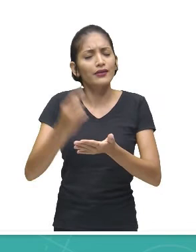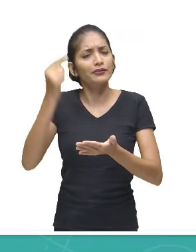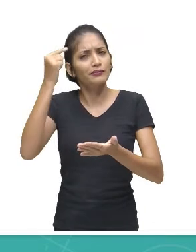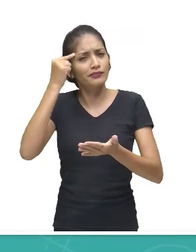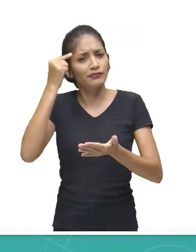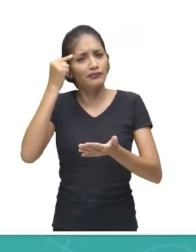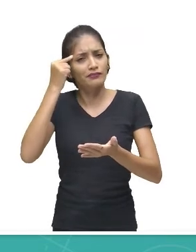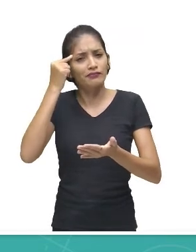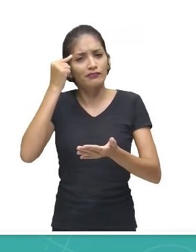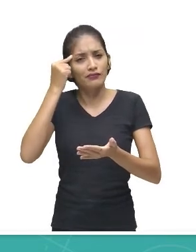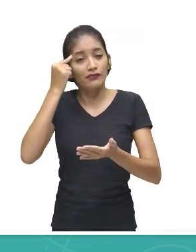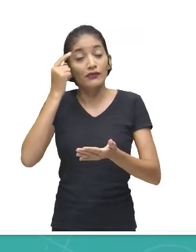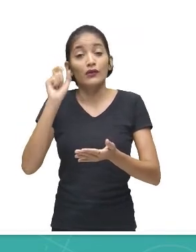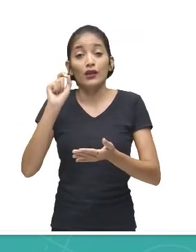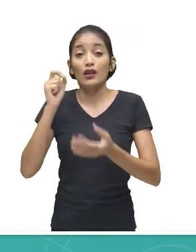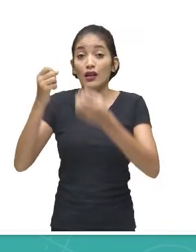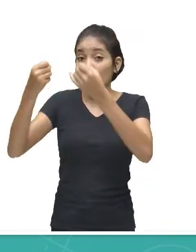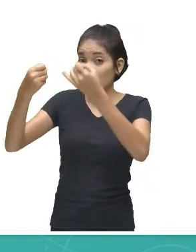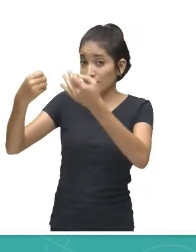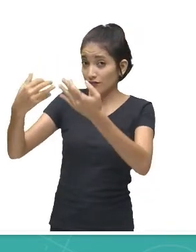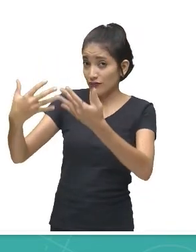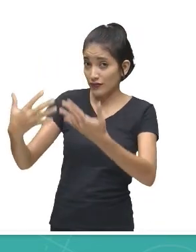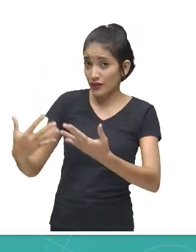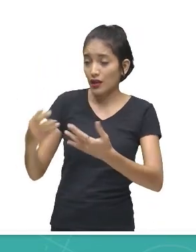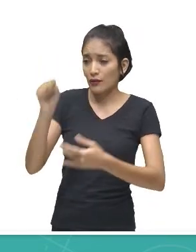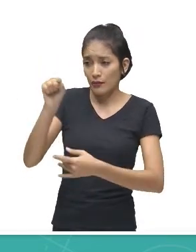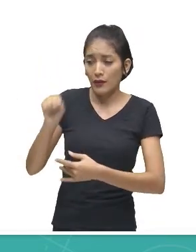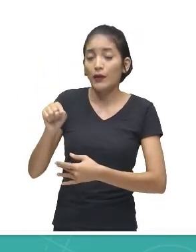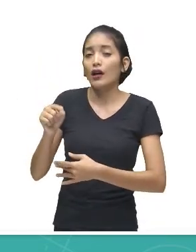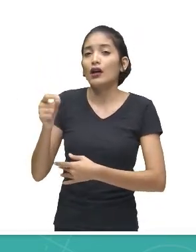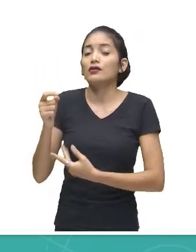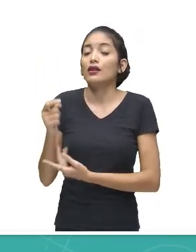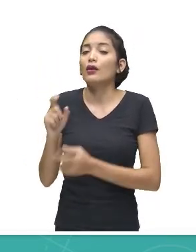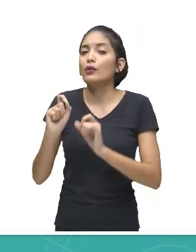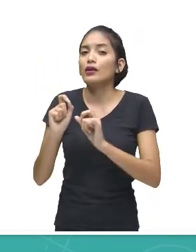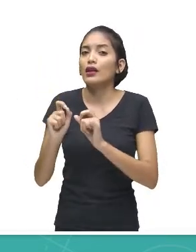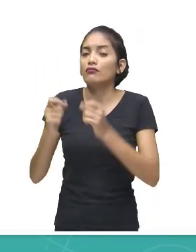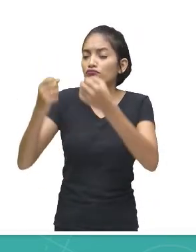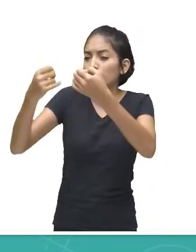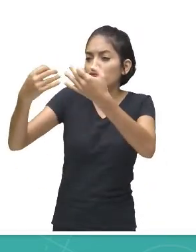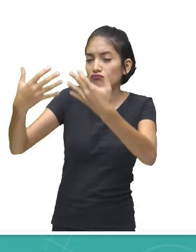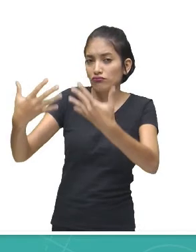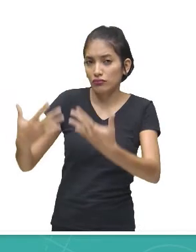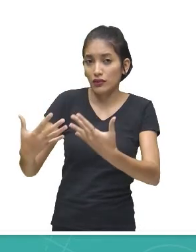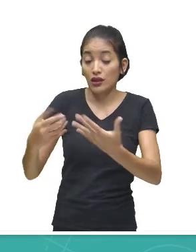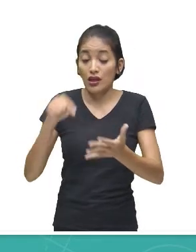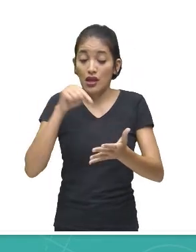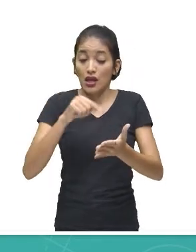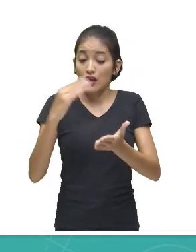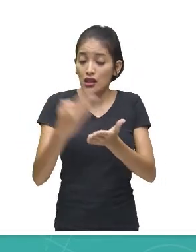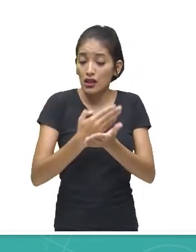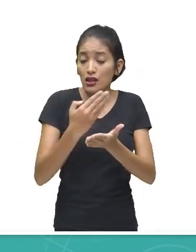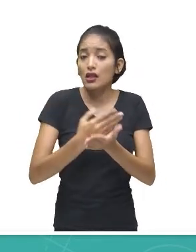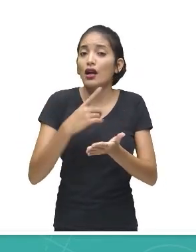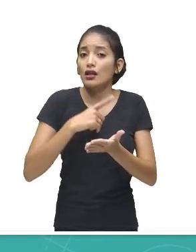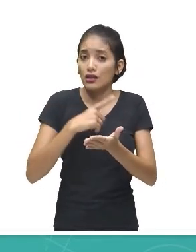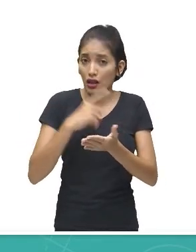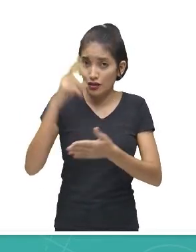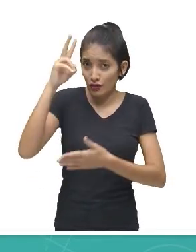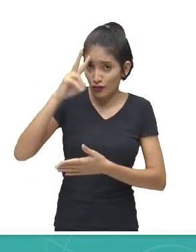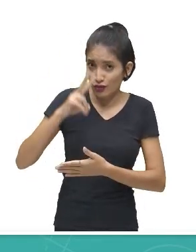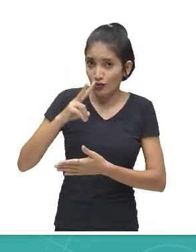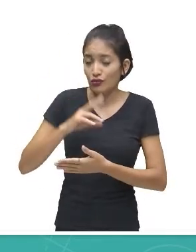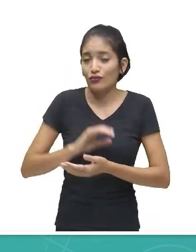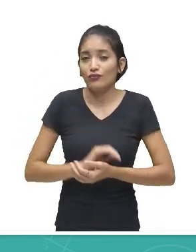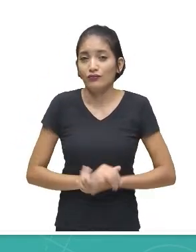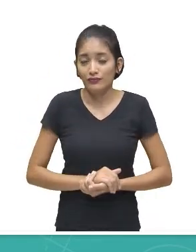que ele está explicando, está fazendo uma explicação. Esse caderno tem história, função dos